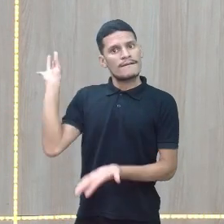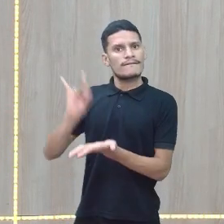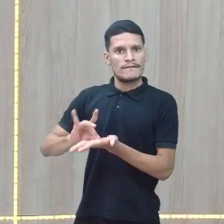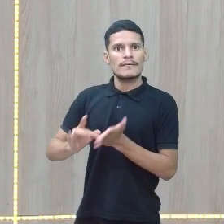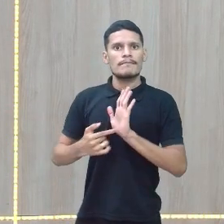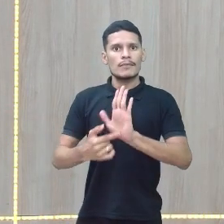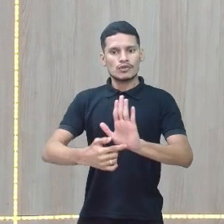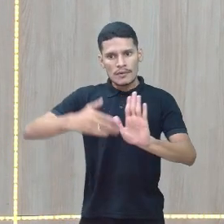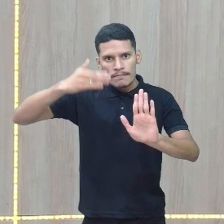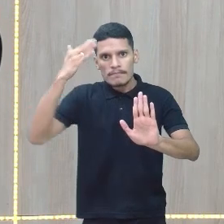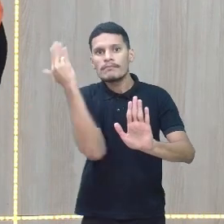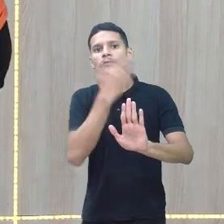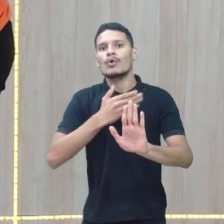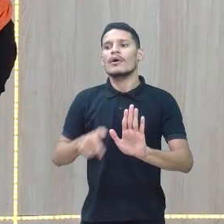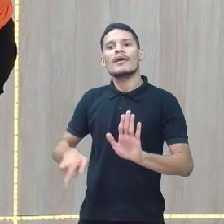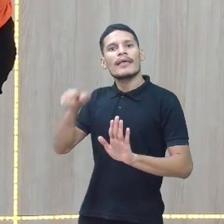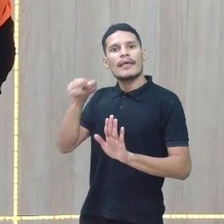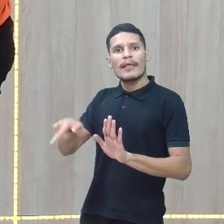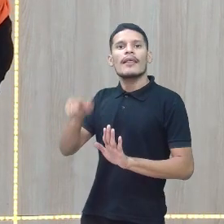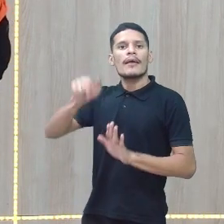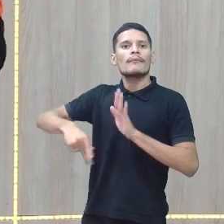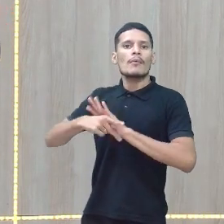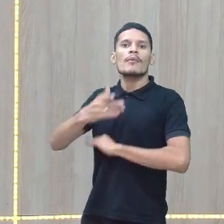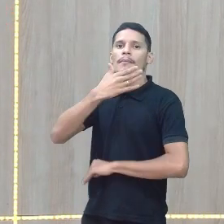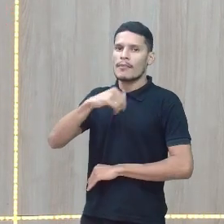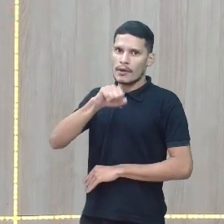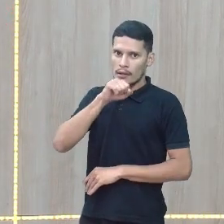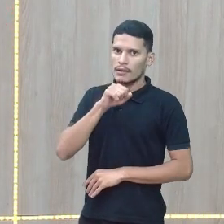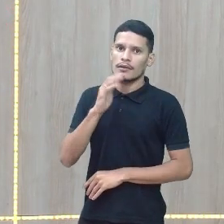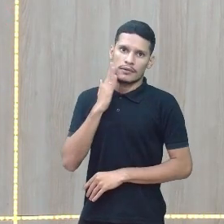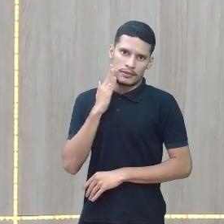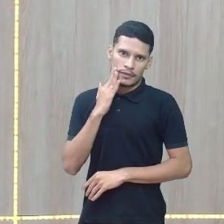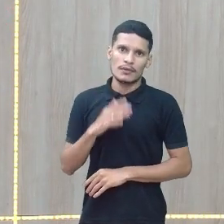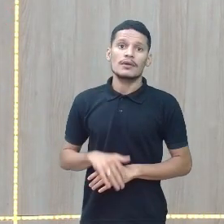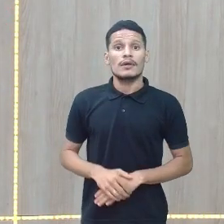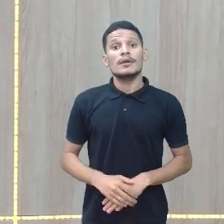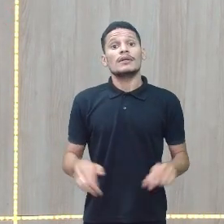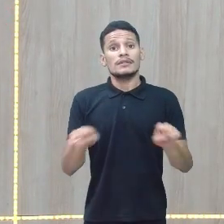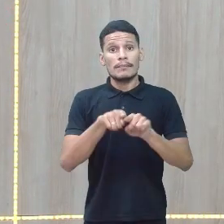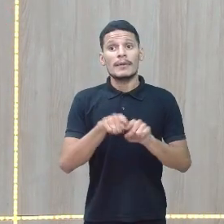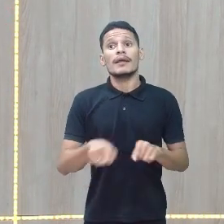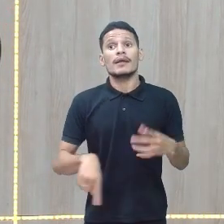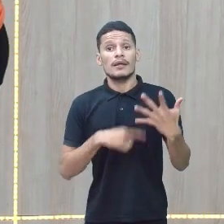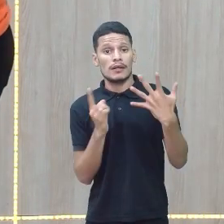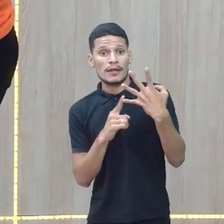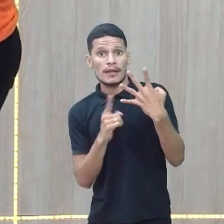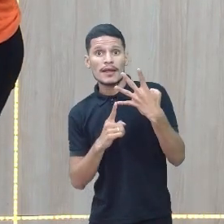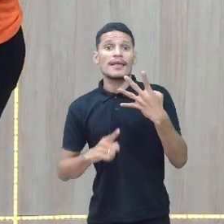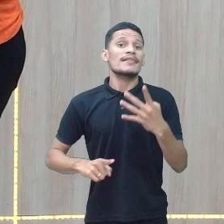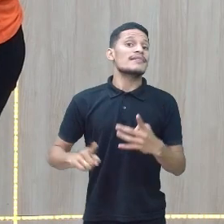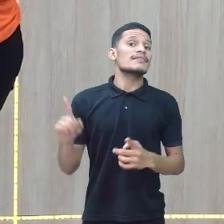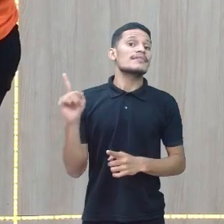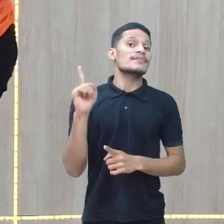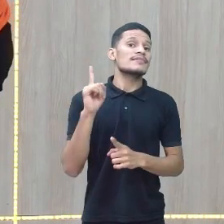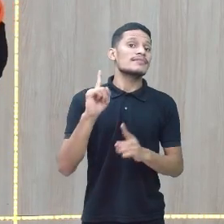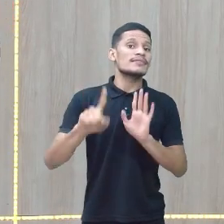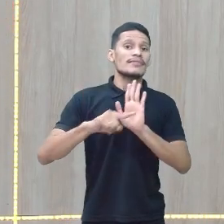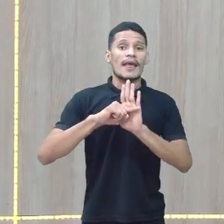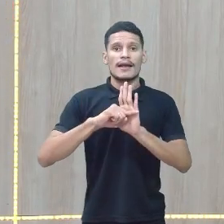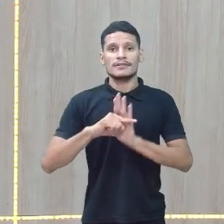homem é o pai da criança. Nós temos também o advérbio de negação.